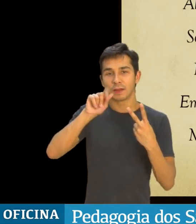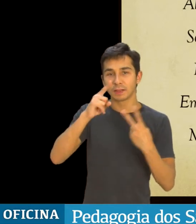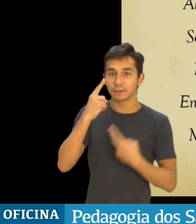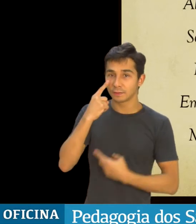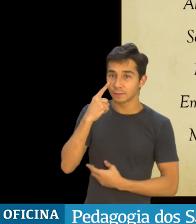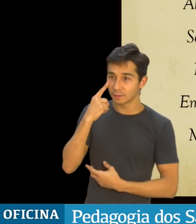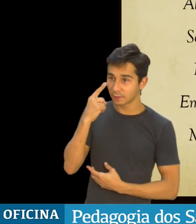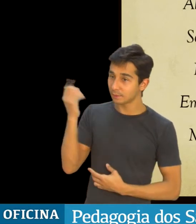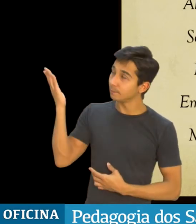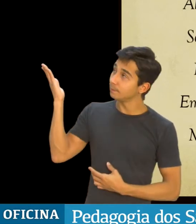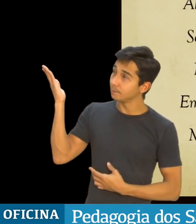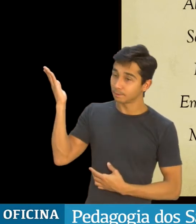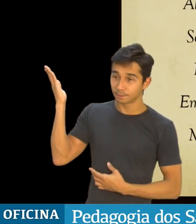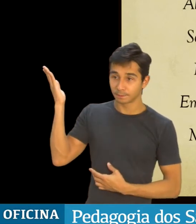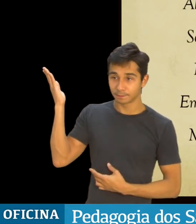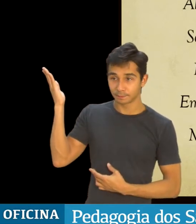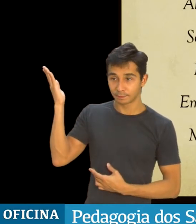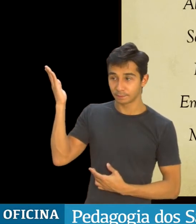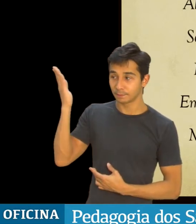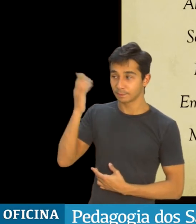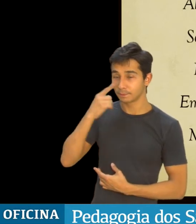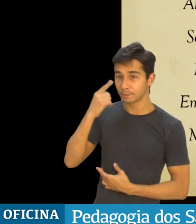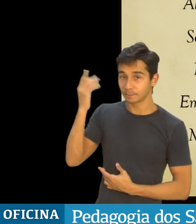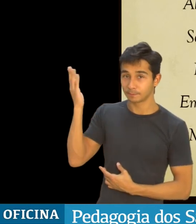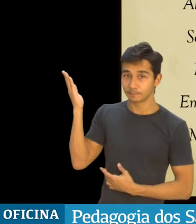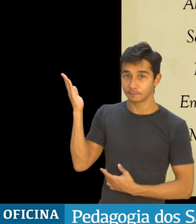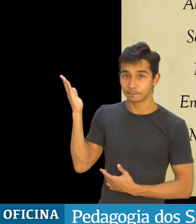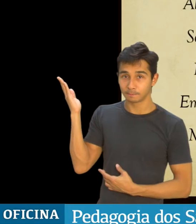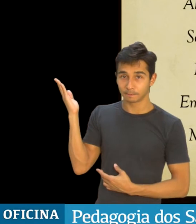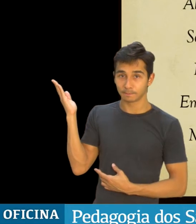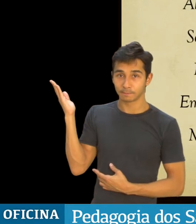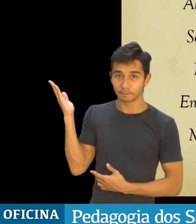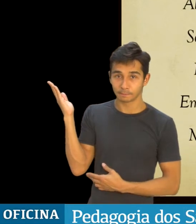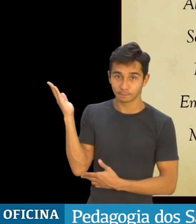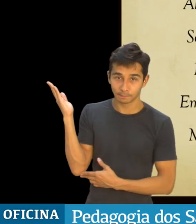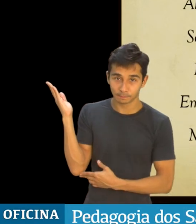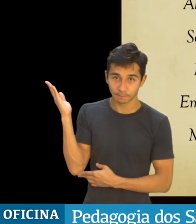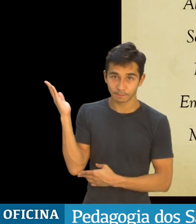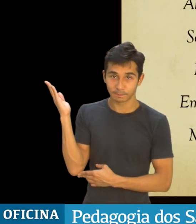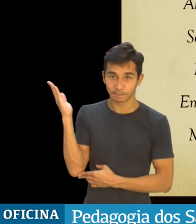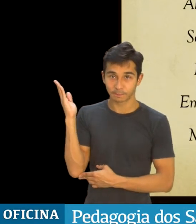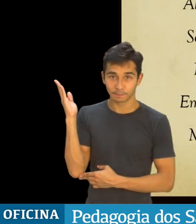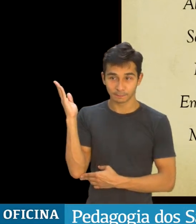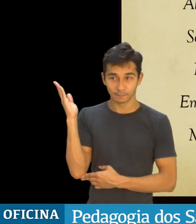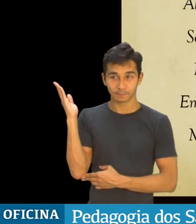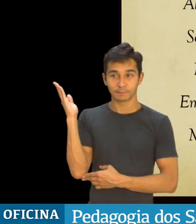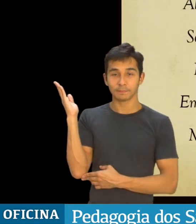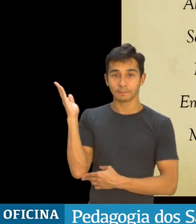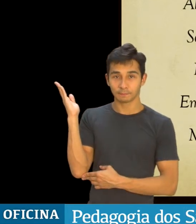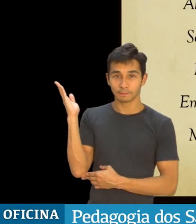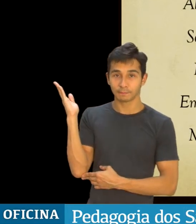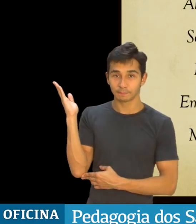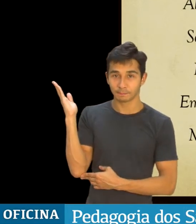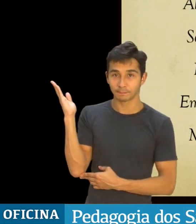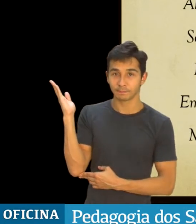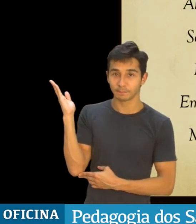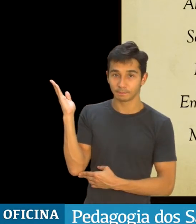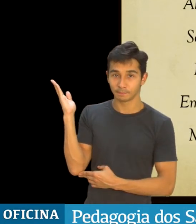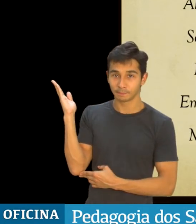Félix, Elisandra Souza, Débora Garcia, Jô Freitas, Aquins Quintê, Marcelino Freire, Cleiton Mendes, Solano Trindade,